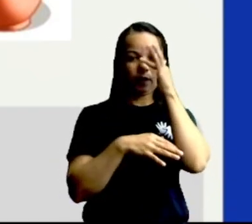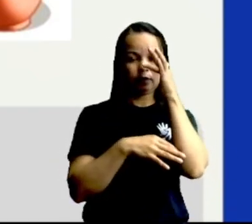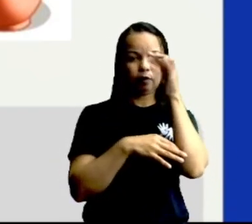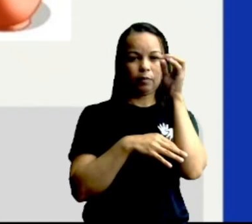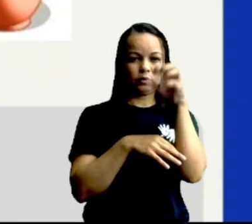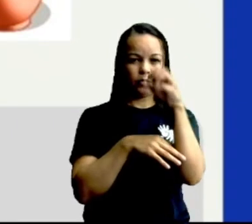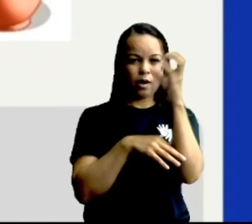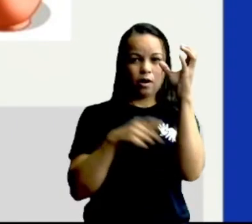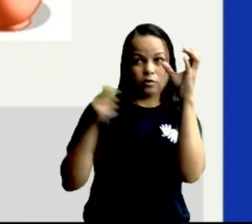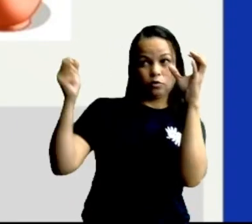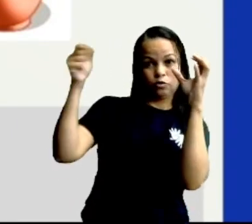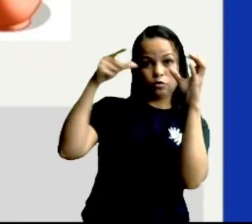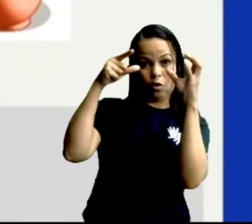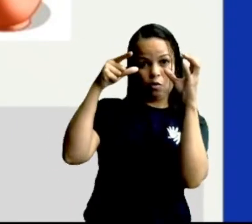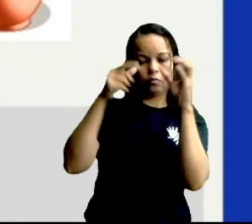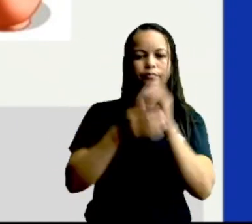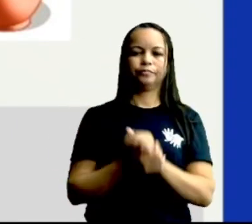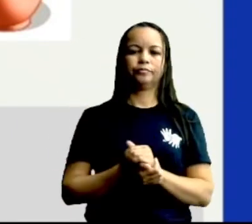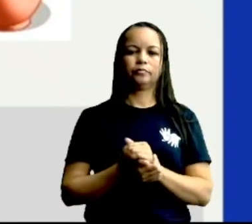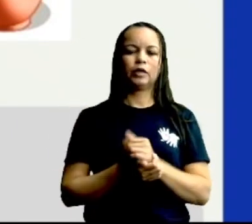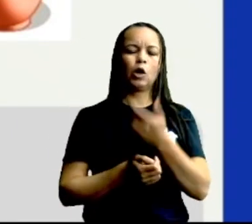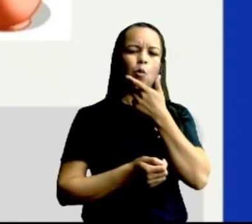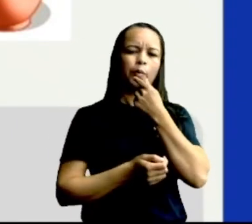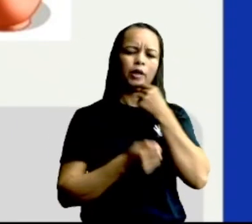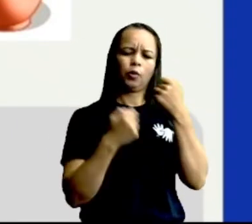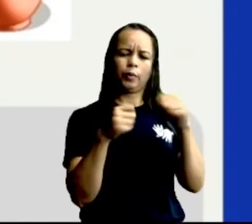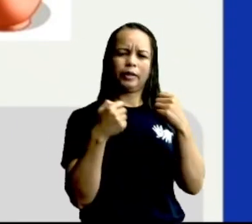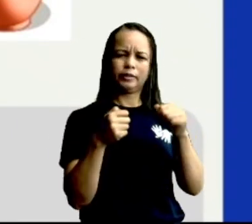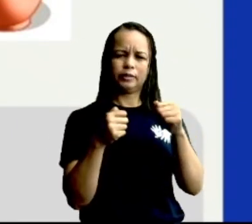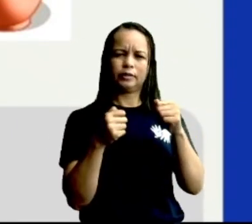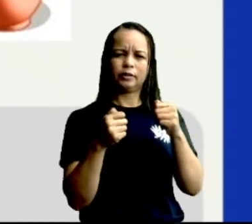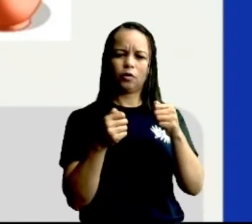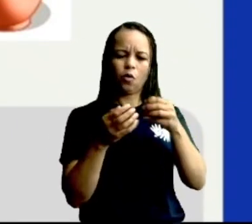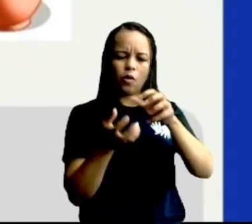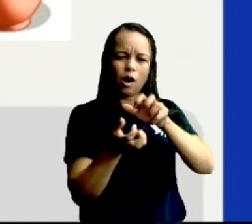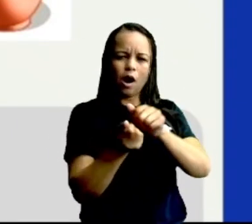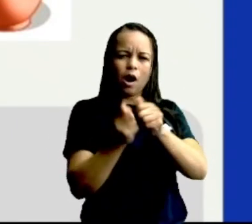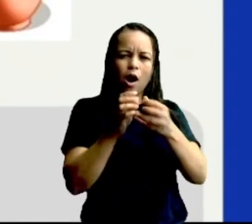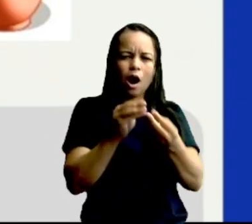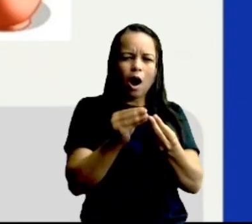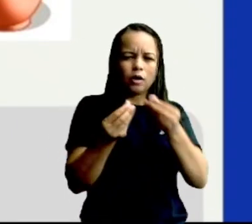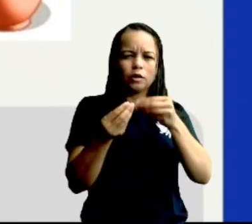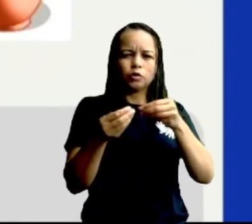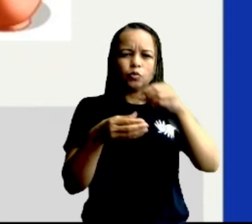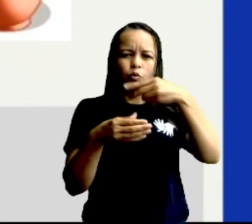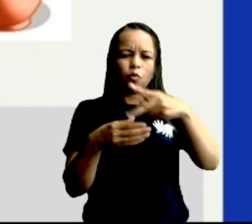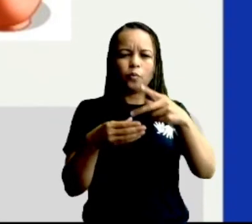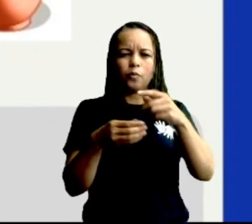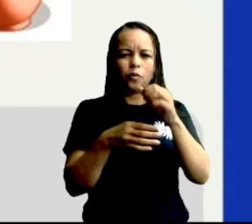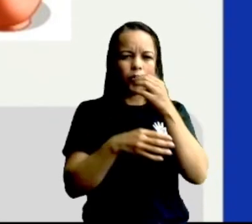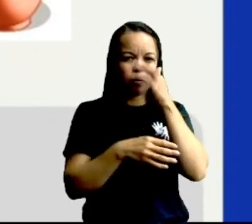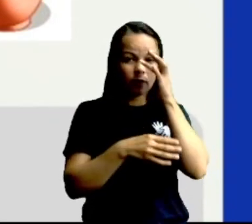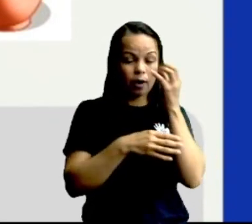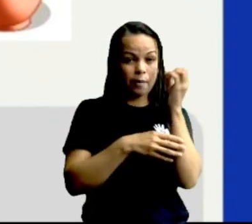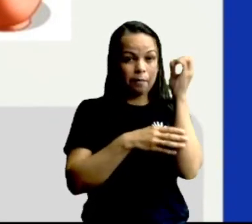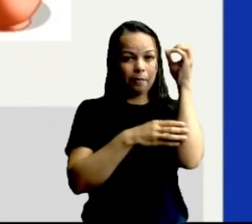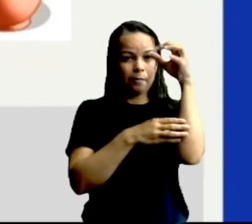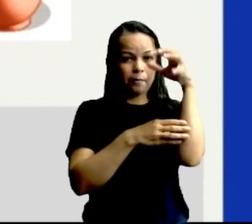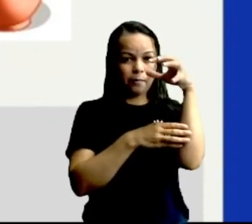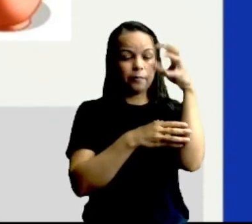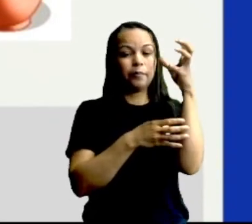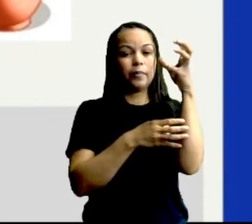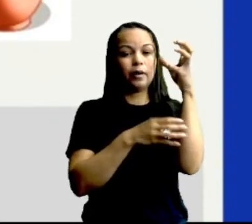sol? Jorge precisa colocar adubo na planta? Ou Jorge precisa colocar água